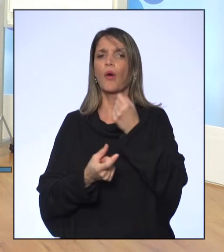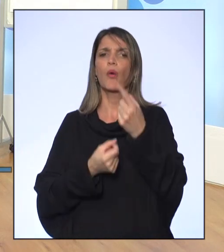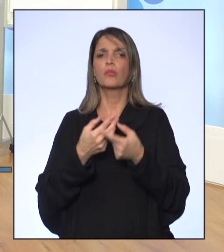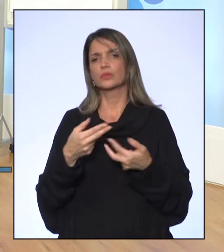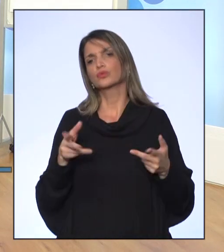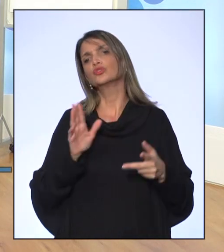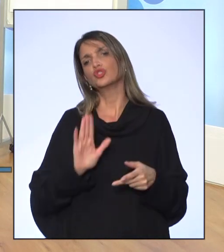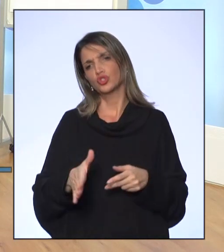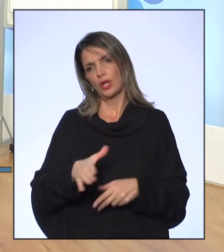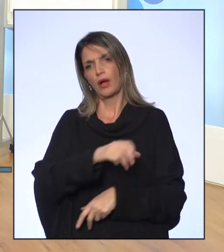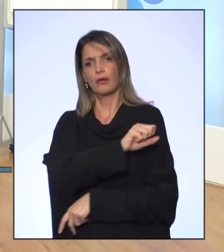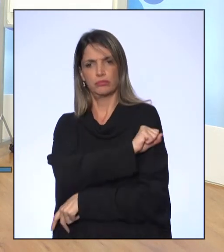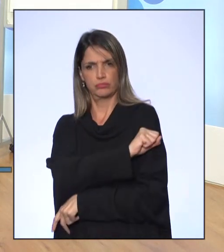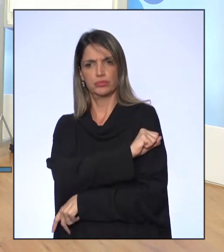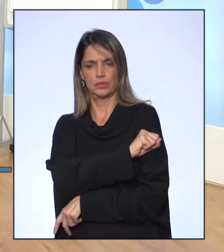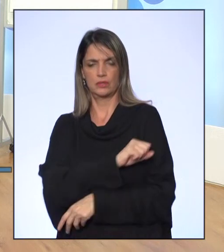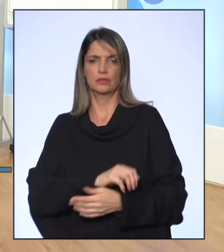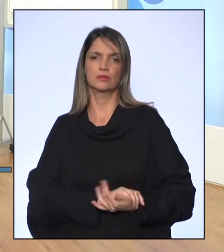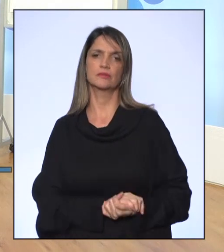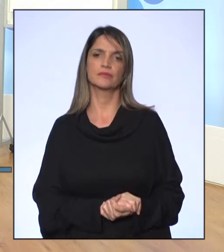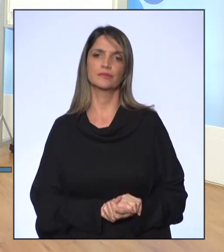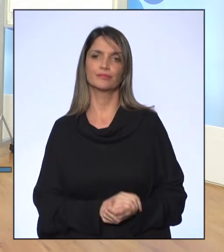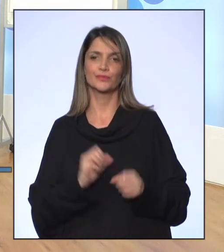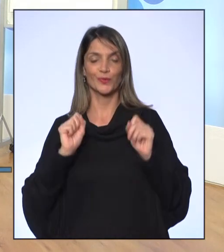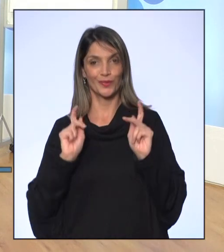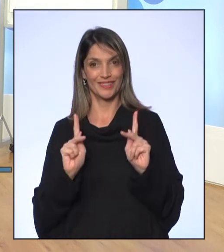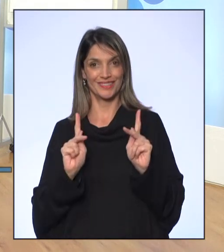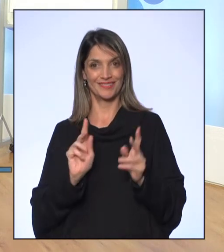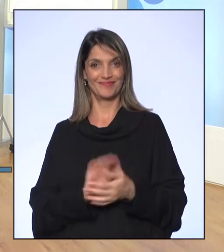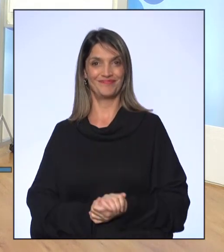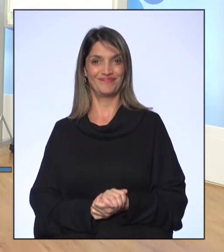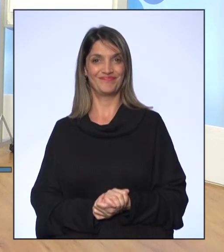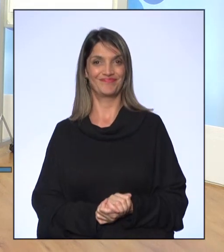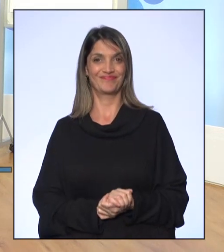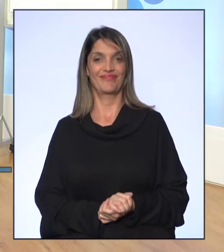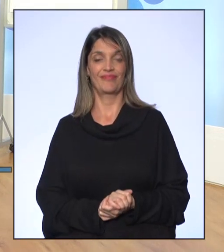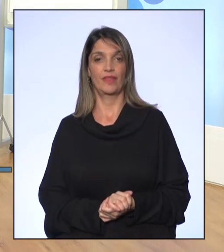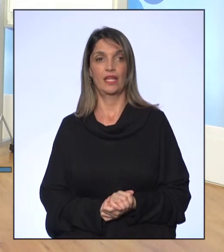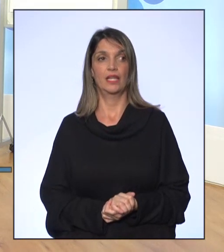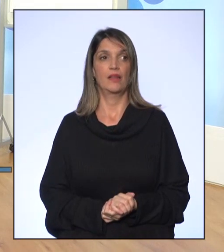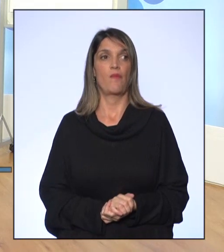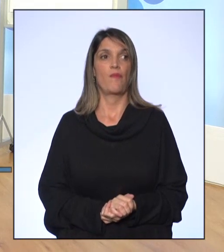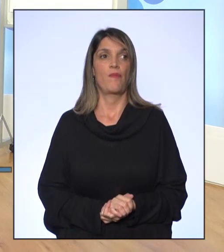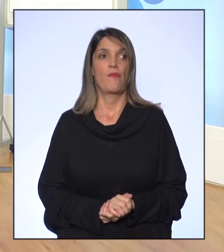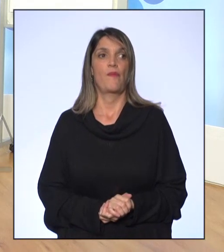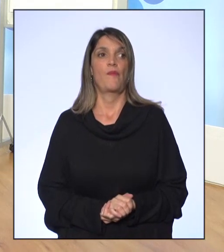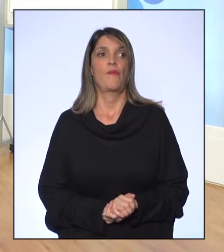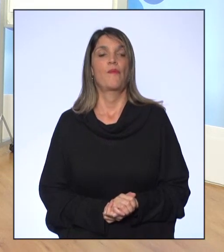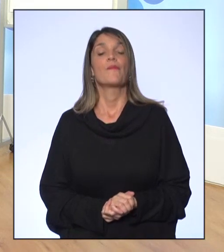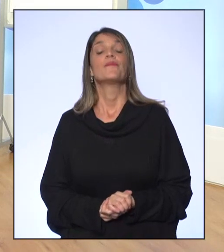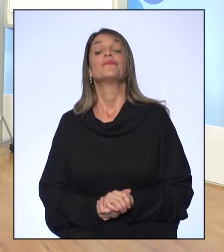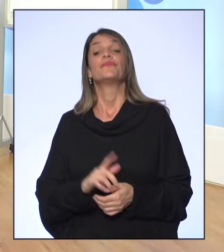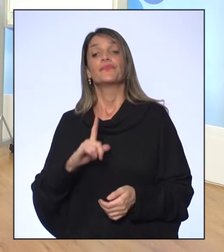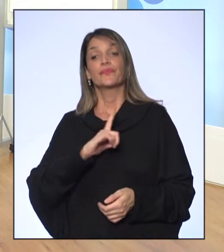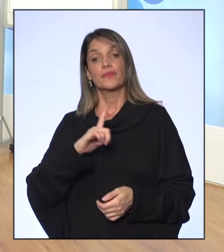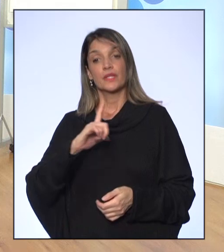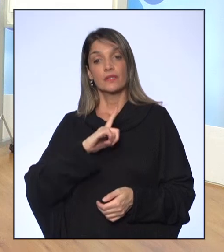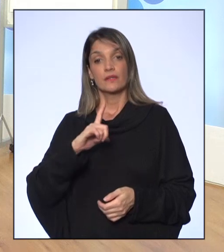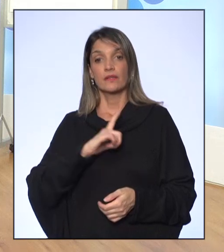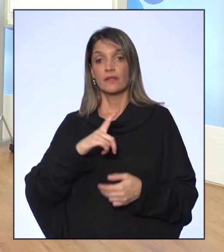trabalhadas no 8º ano. Isso mesmo. Tá bom? No próximo aí, nós vamos ter a mesma ideia